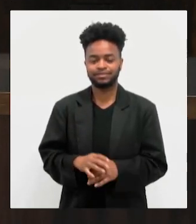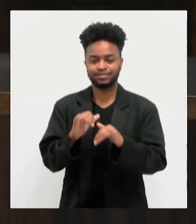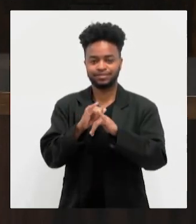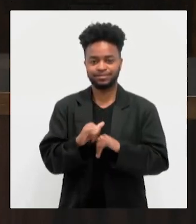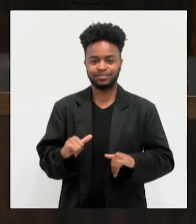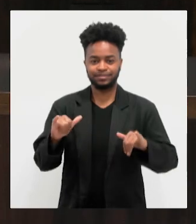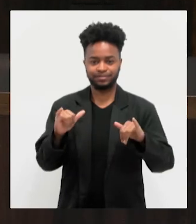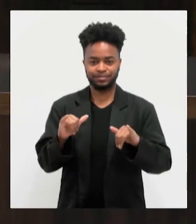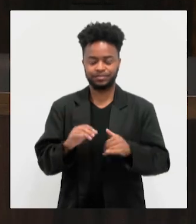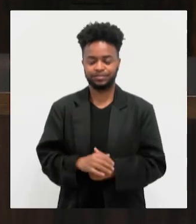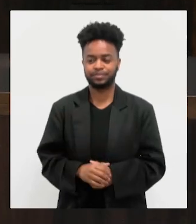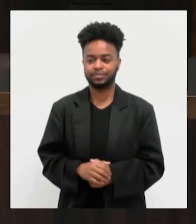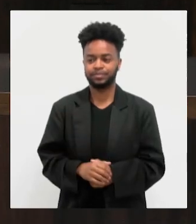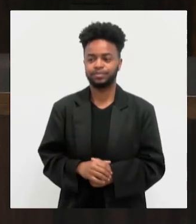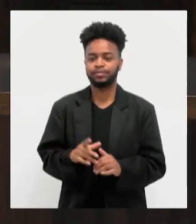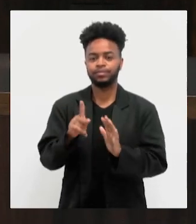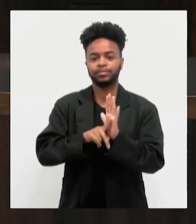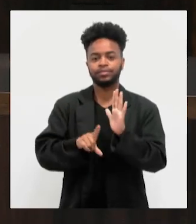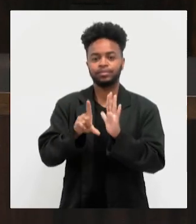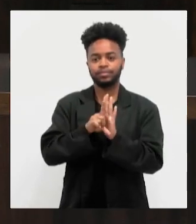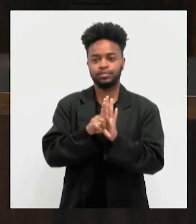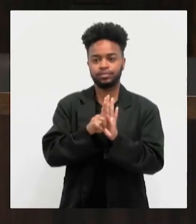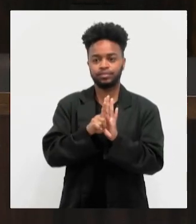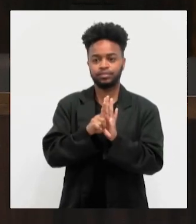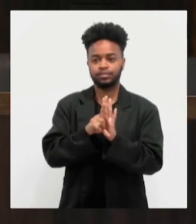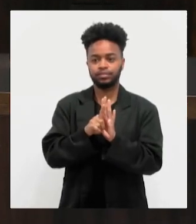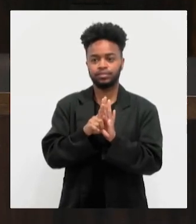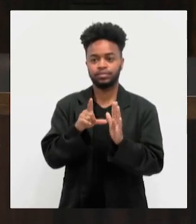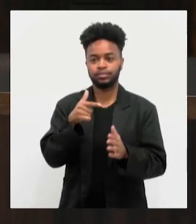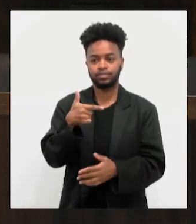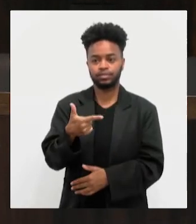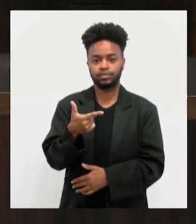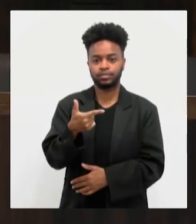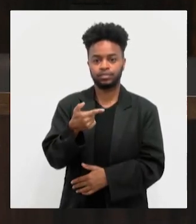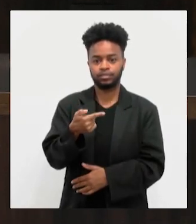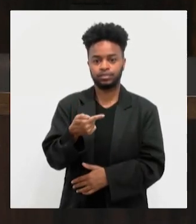Anuncio. Projeto de lei número